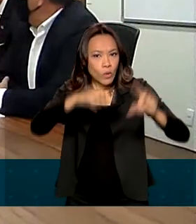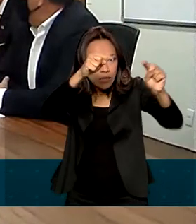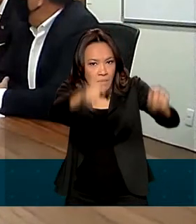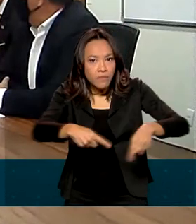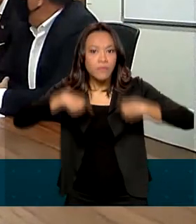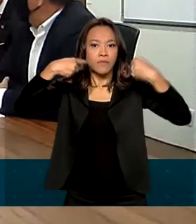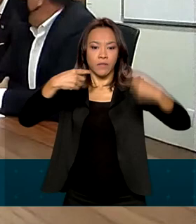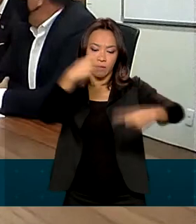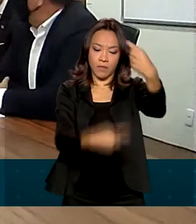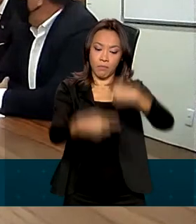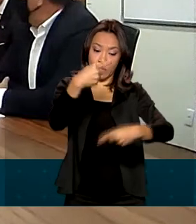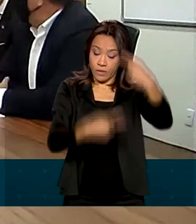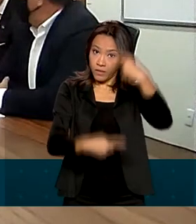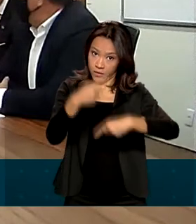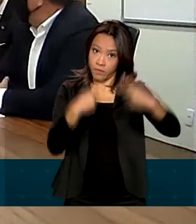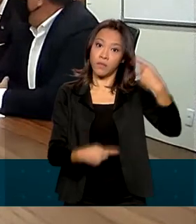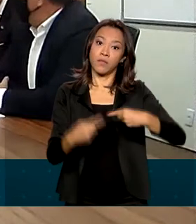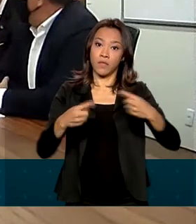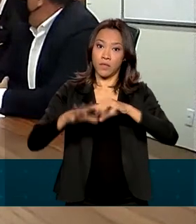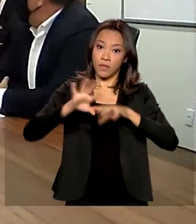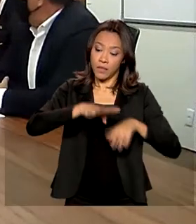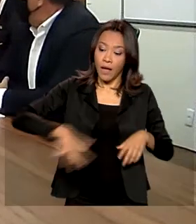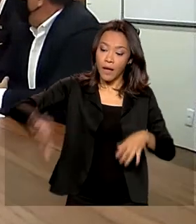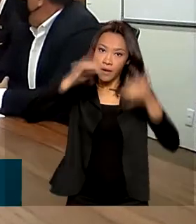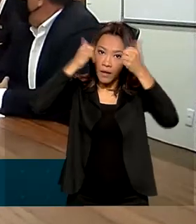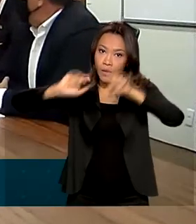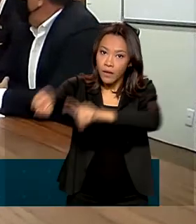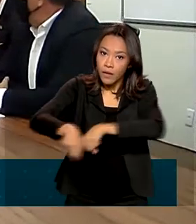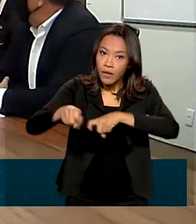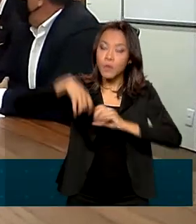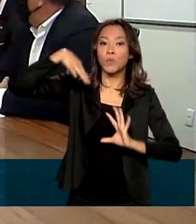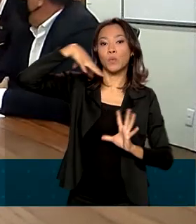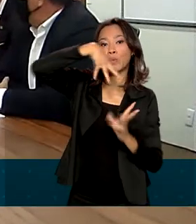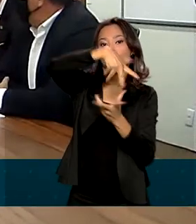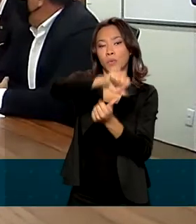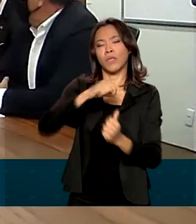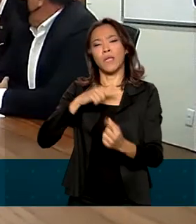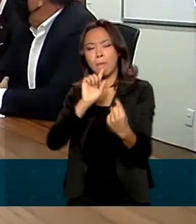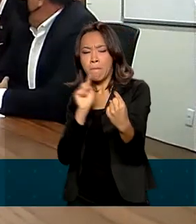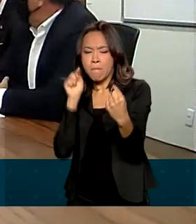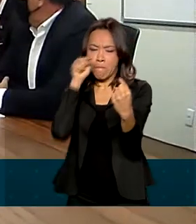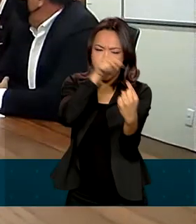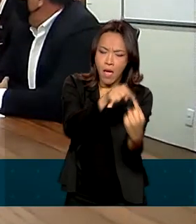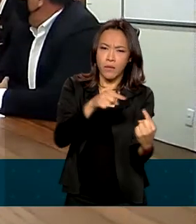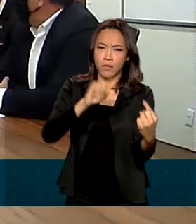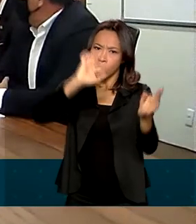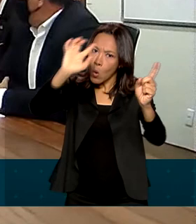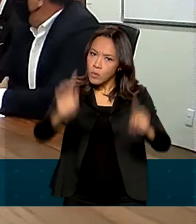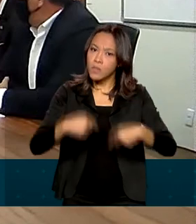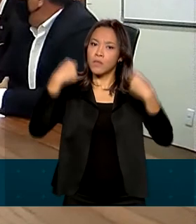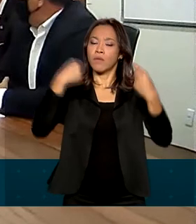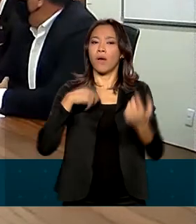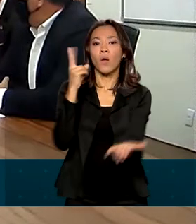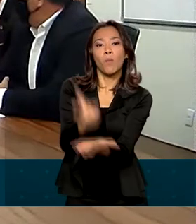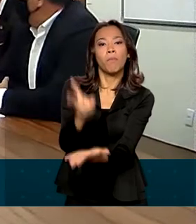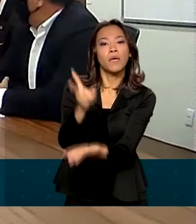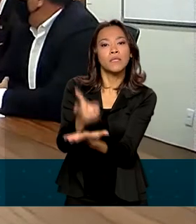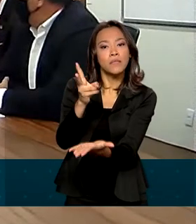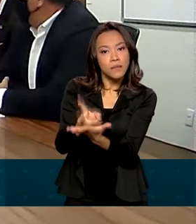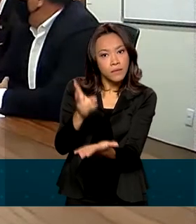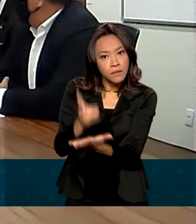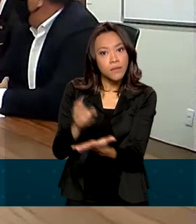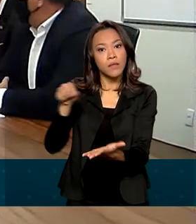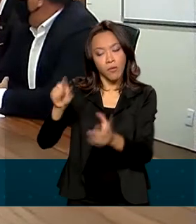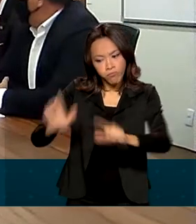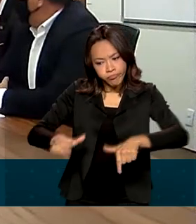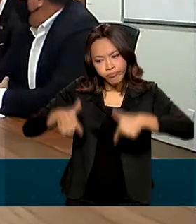agropecuária do mundo, que traça metas ousadas para aprimorar a sustentabilidade da produção brasileira e manter